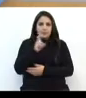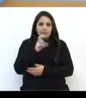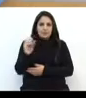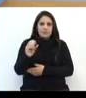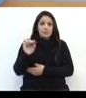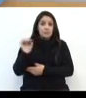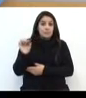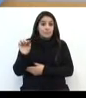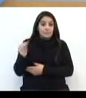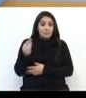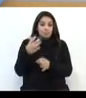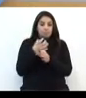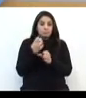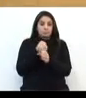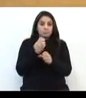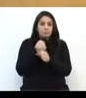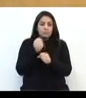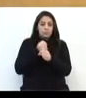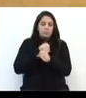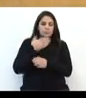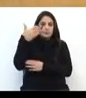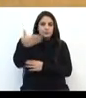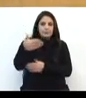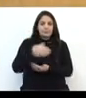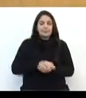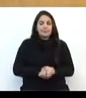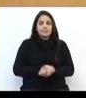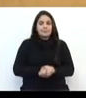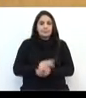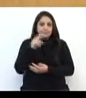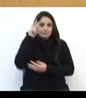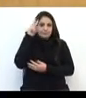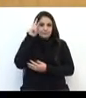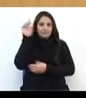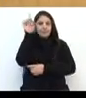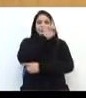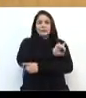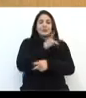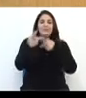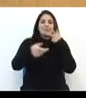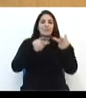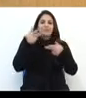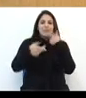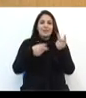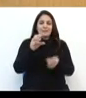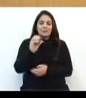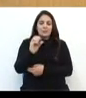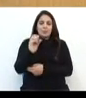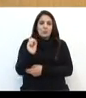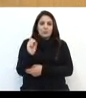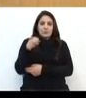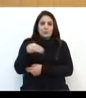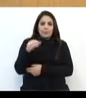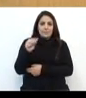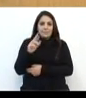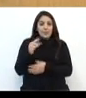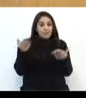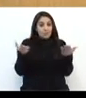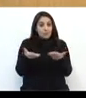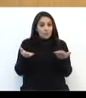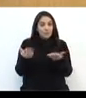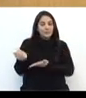no orçamento do ano que vem. E segunda-feira é dia do comentário de Osmar Franzoni. Hoje